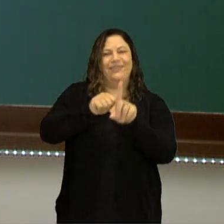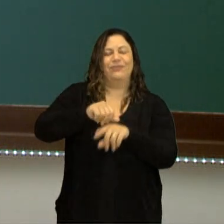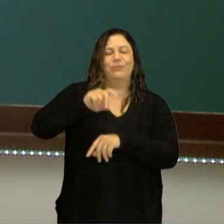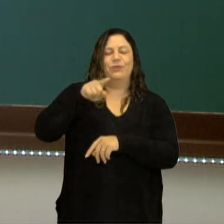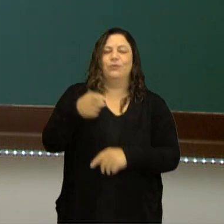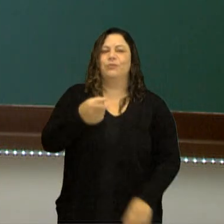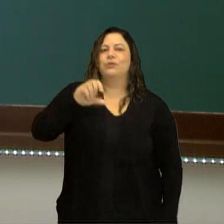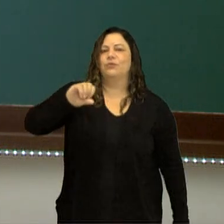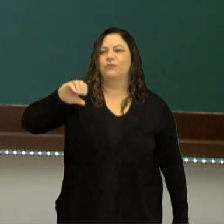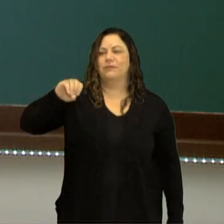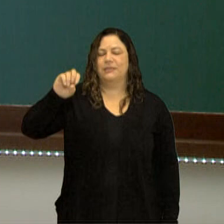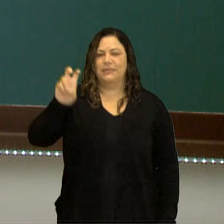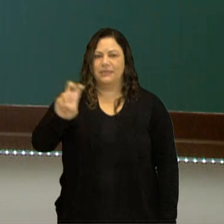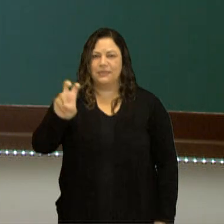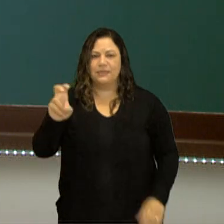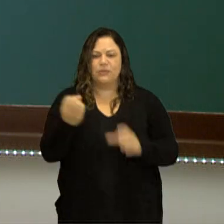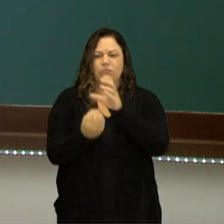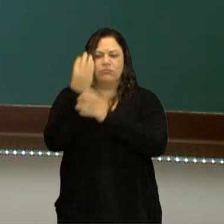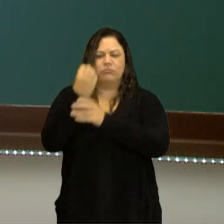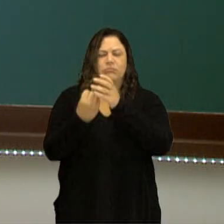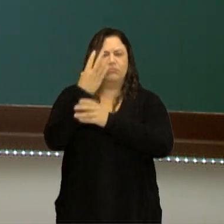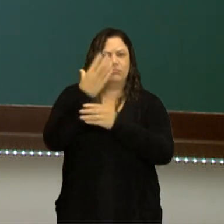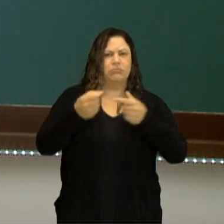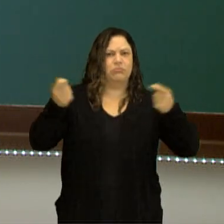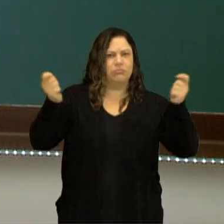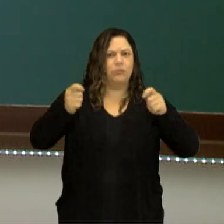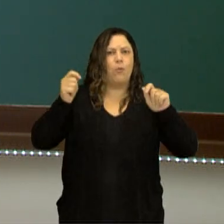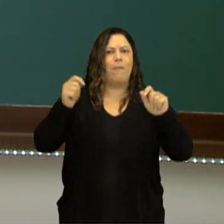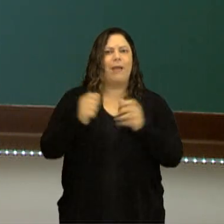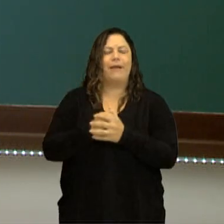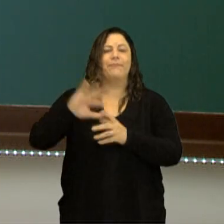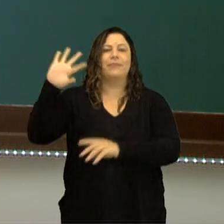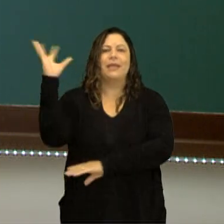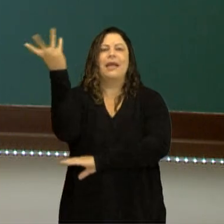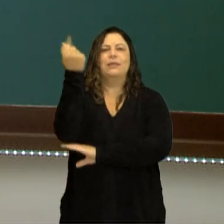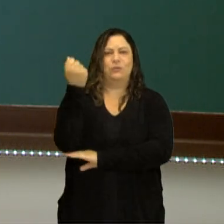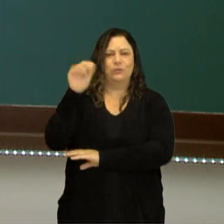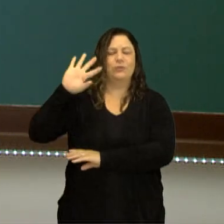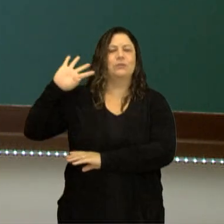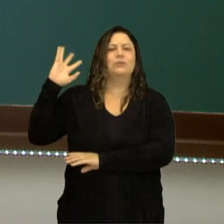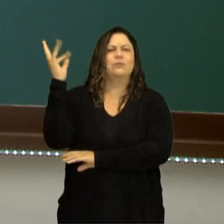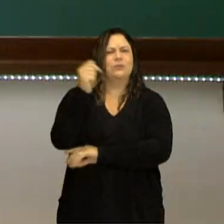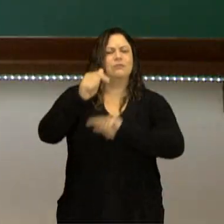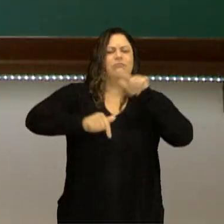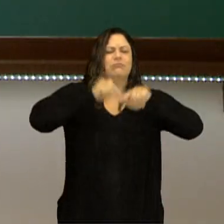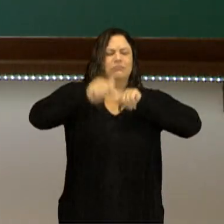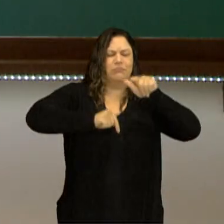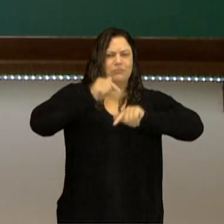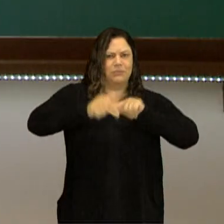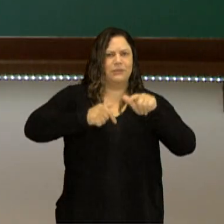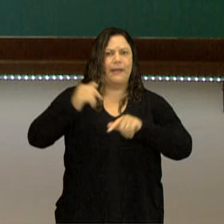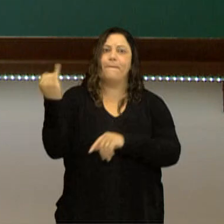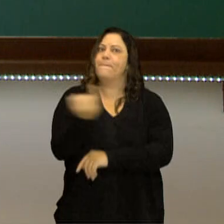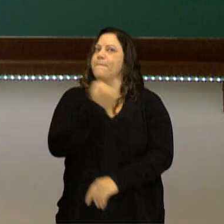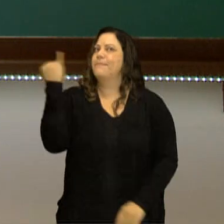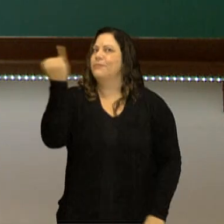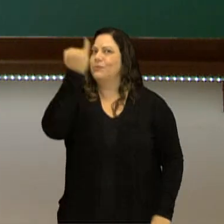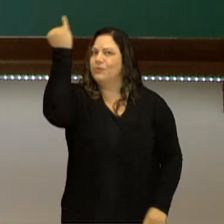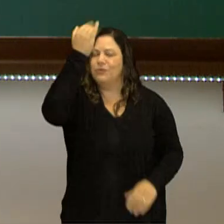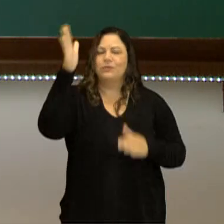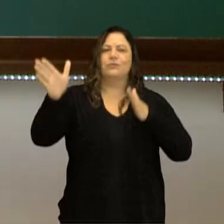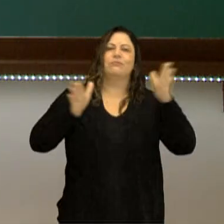a criação de uma espécie de associação de trabalhadores que vai ser muito importante para